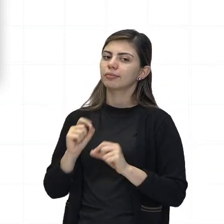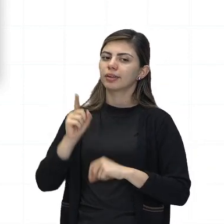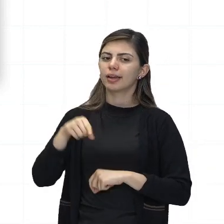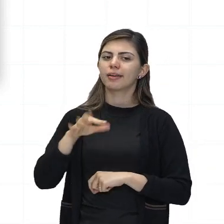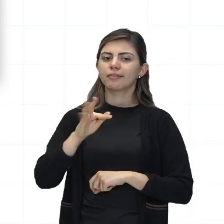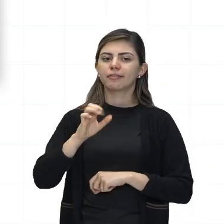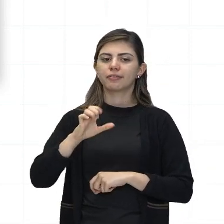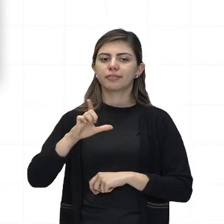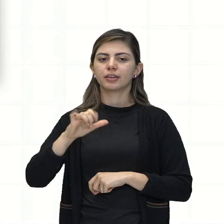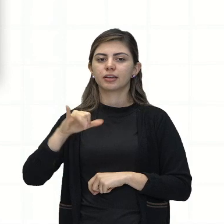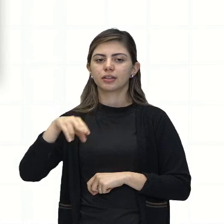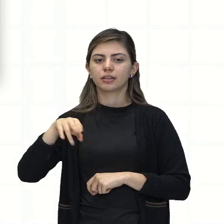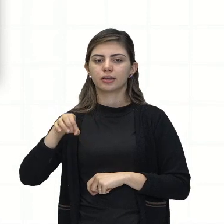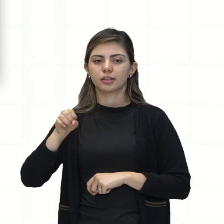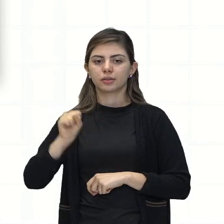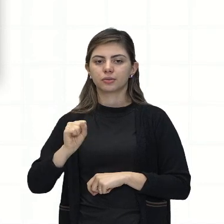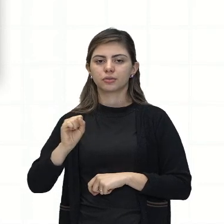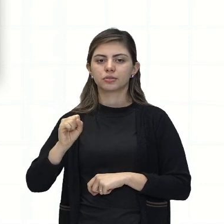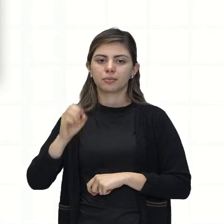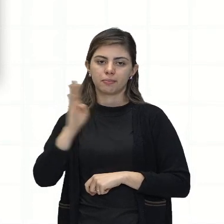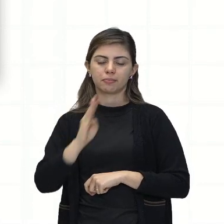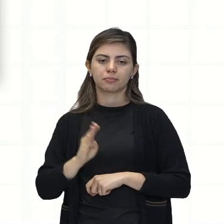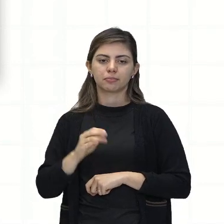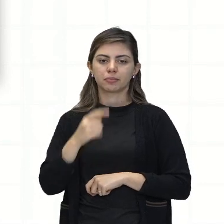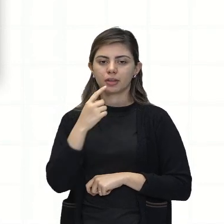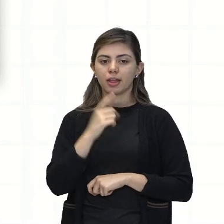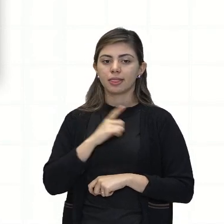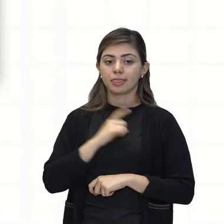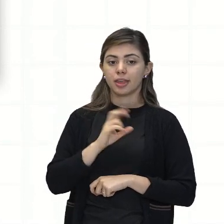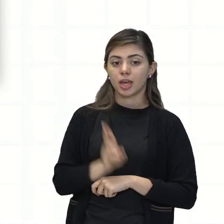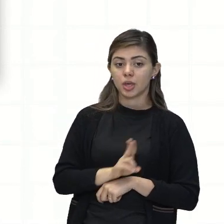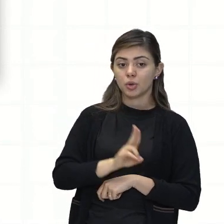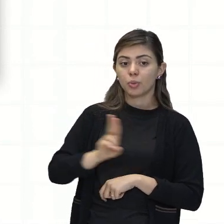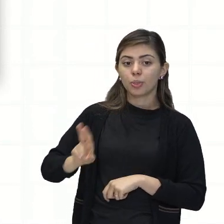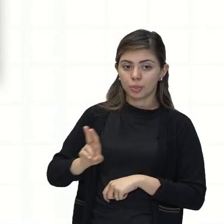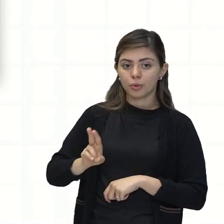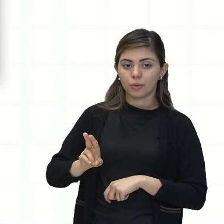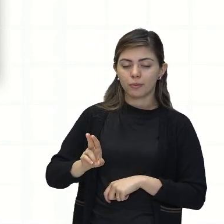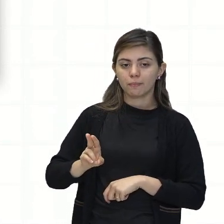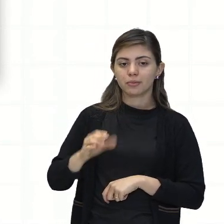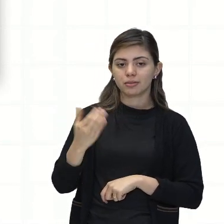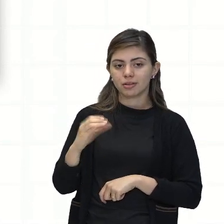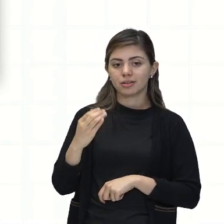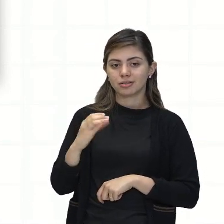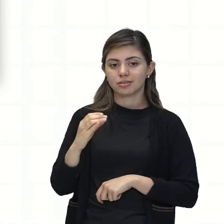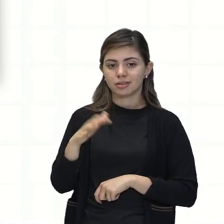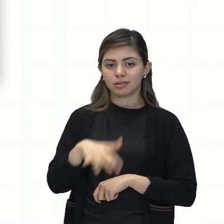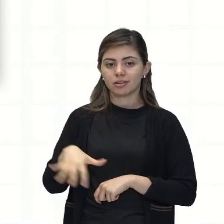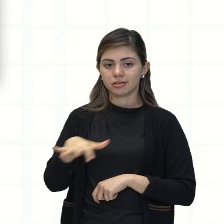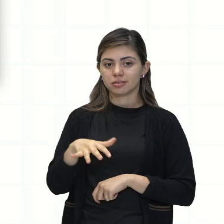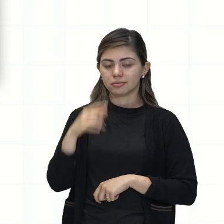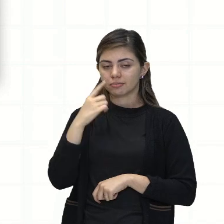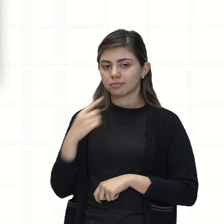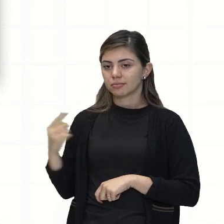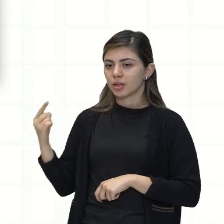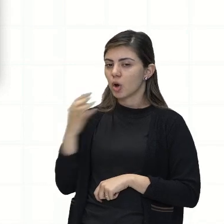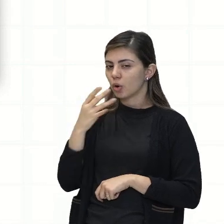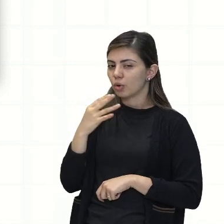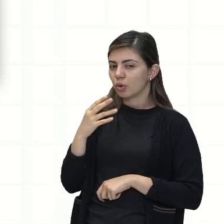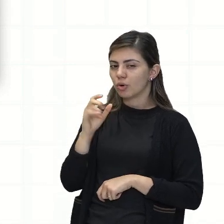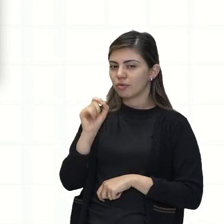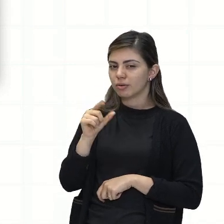brasileiros. Então vejam vocês, olha aqui o nome científico. Onça pintada, Panthera onca, tá?